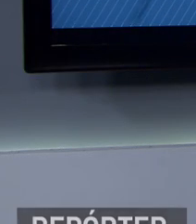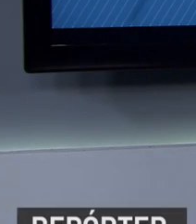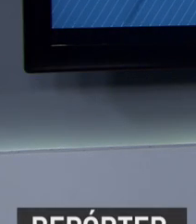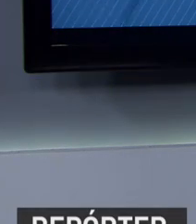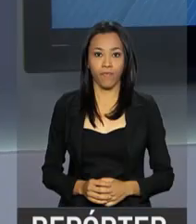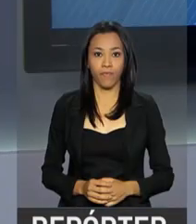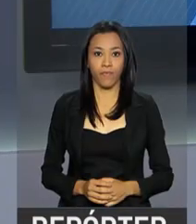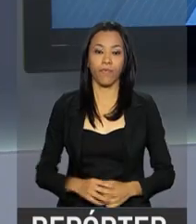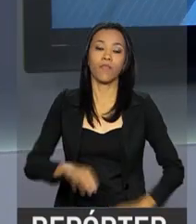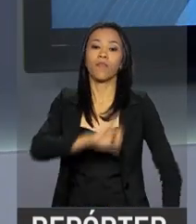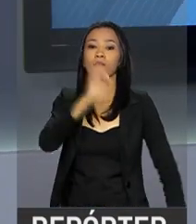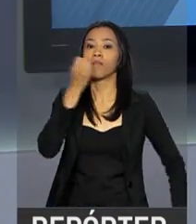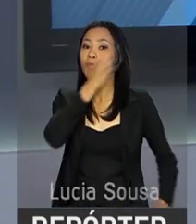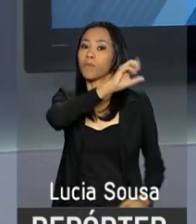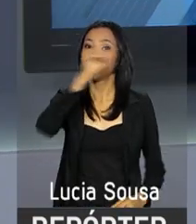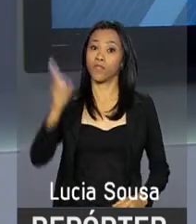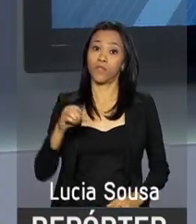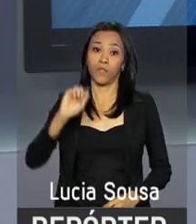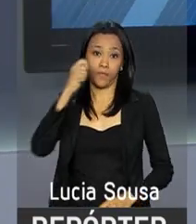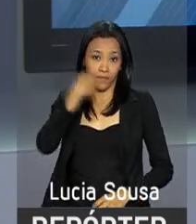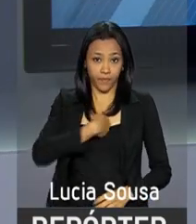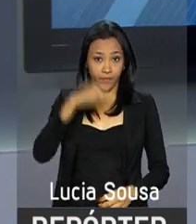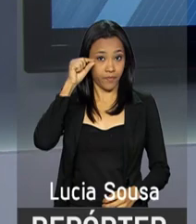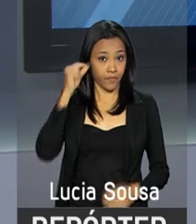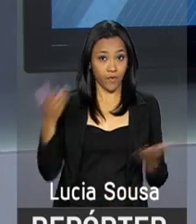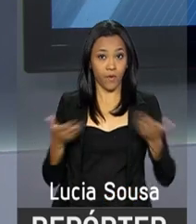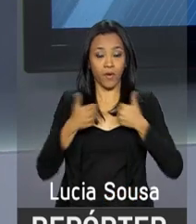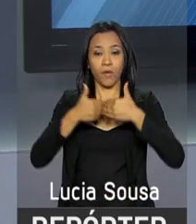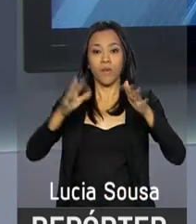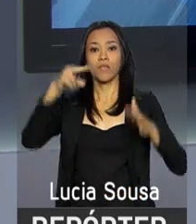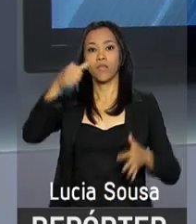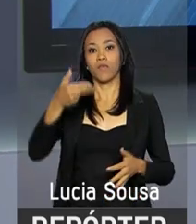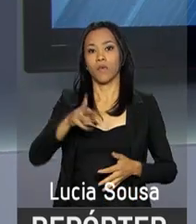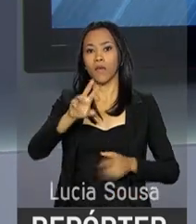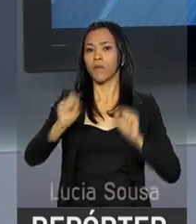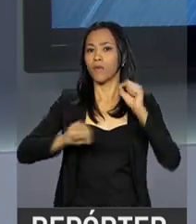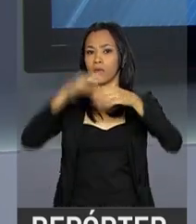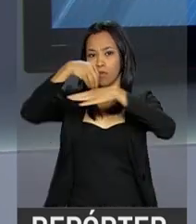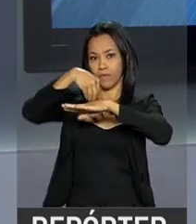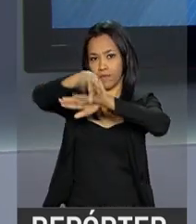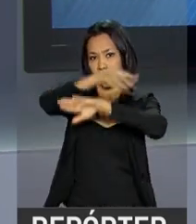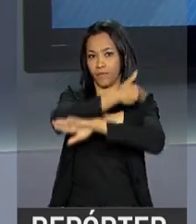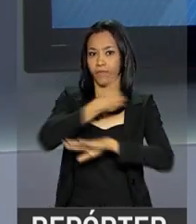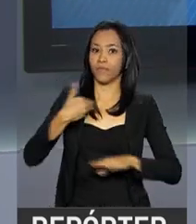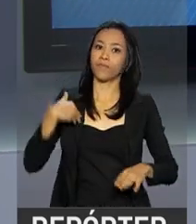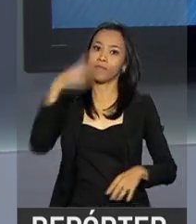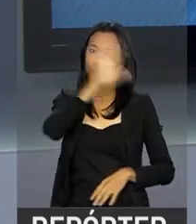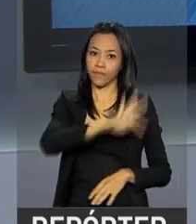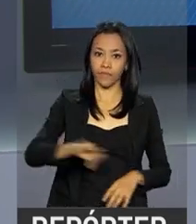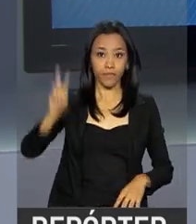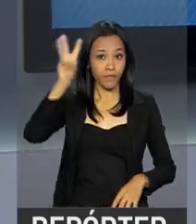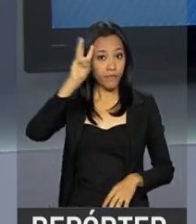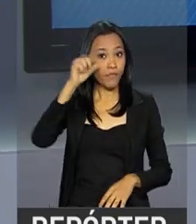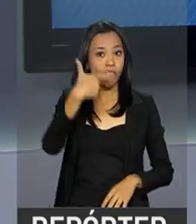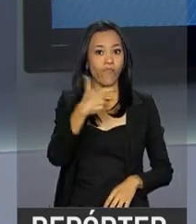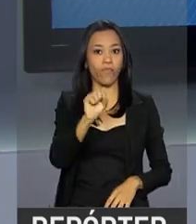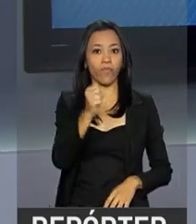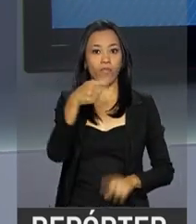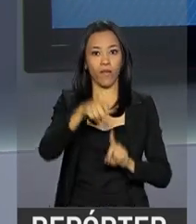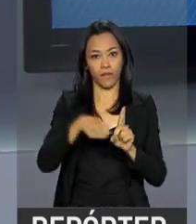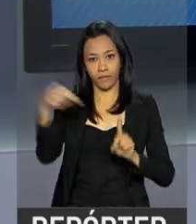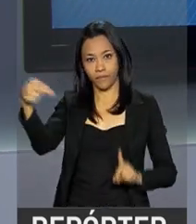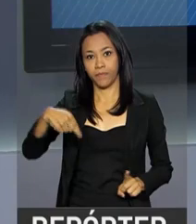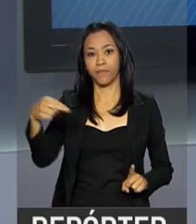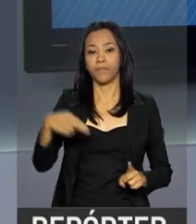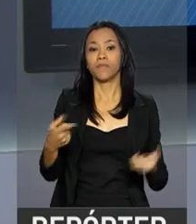olá bom dia sou thaíssa dias e começa agora repórter nbr com as notícias do governo federal desta terça-feira 28 de